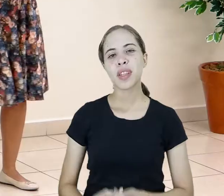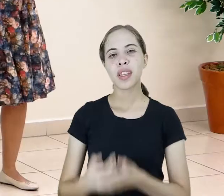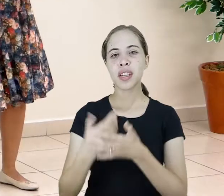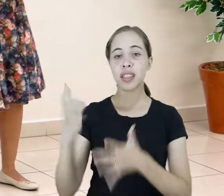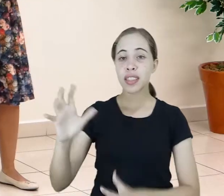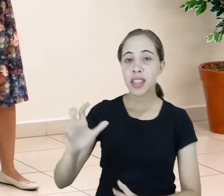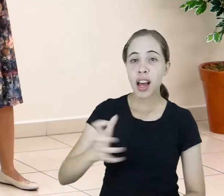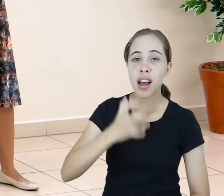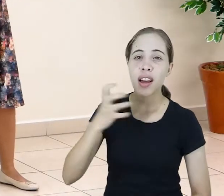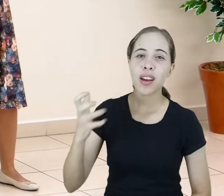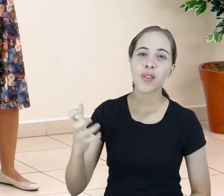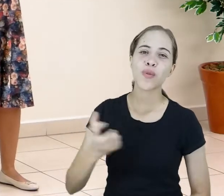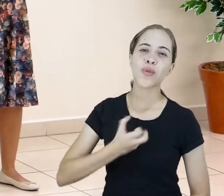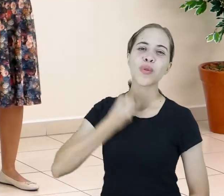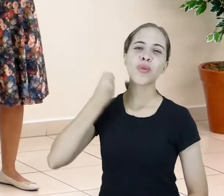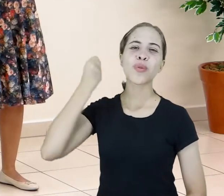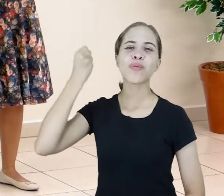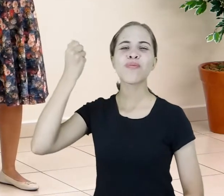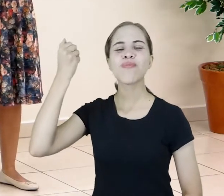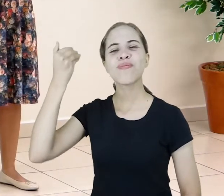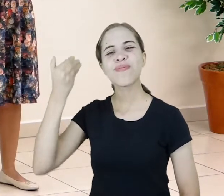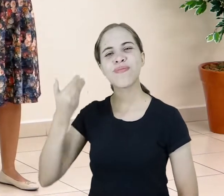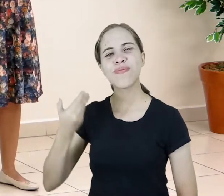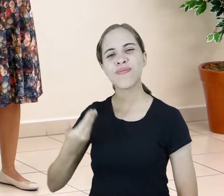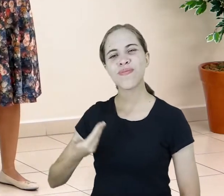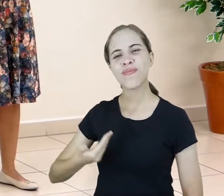me resgatou,